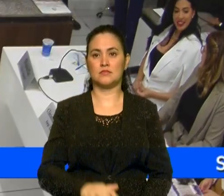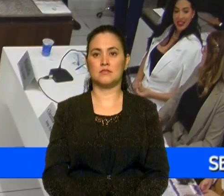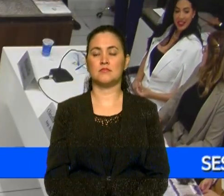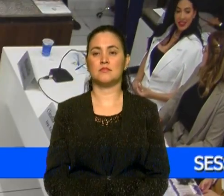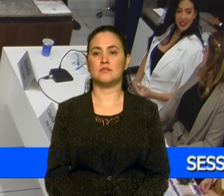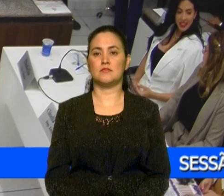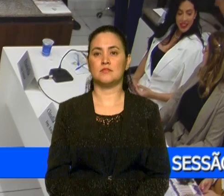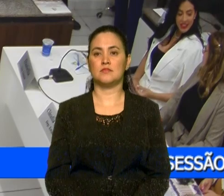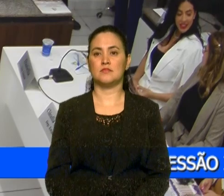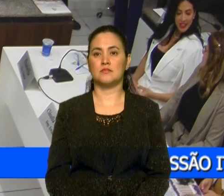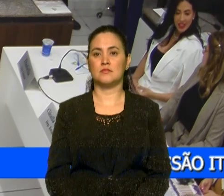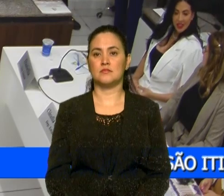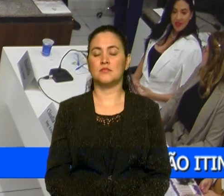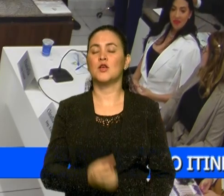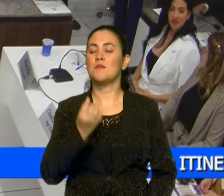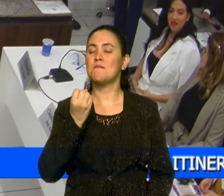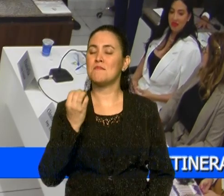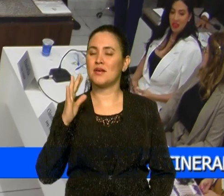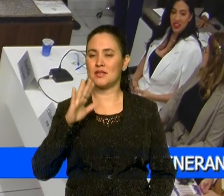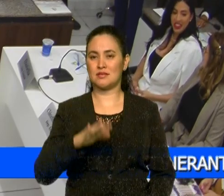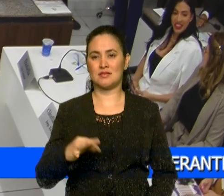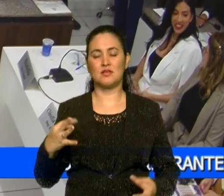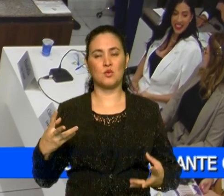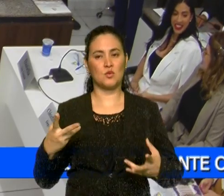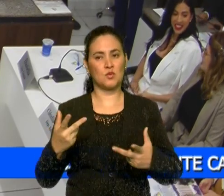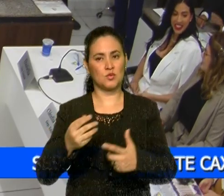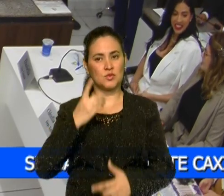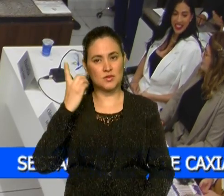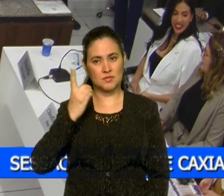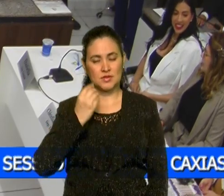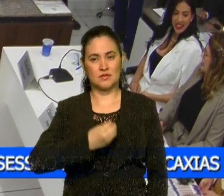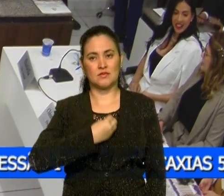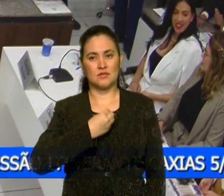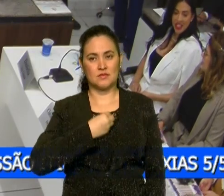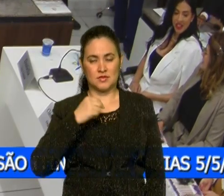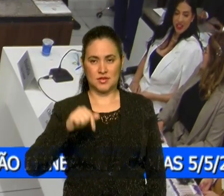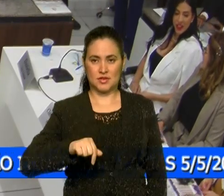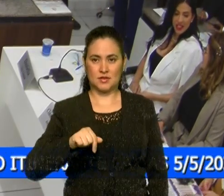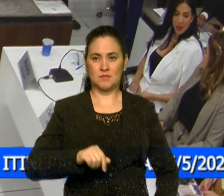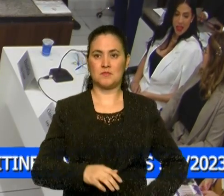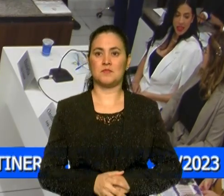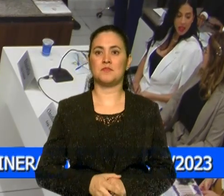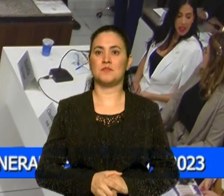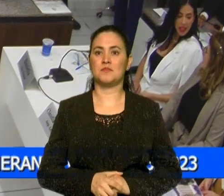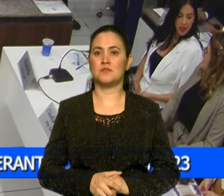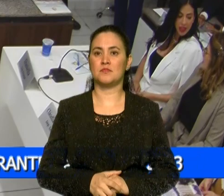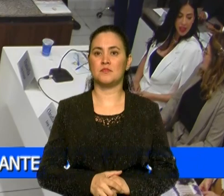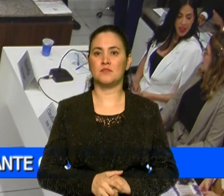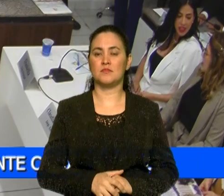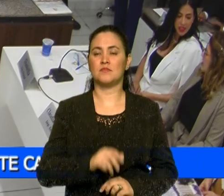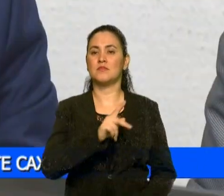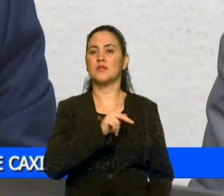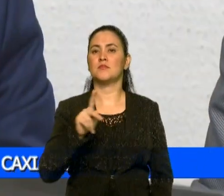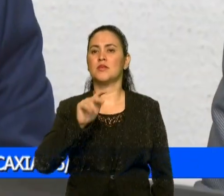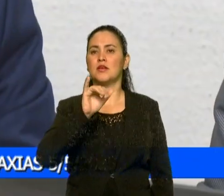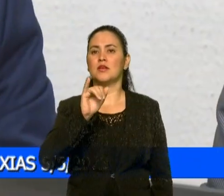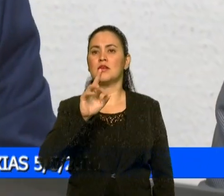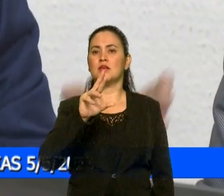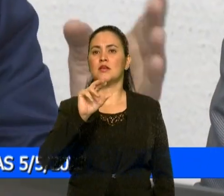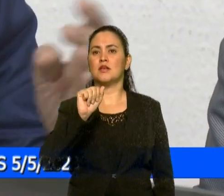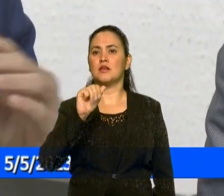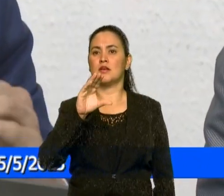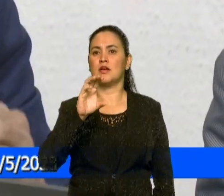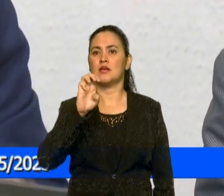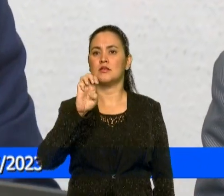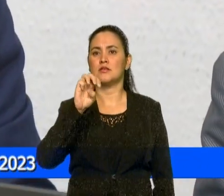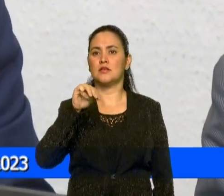Meu boa tarde aqui a todos os deputados presentes, a nossa presidenta aqui, Iracema Vale, aqui em